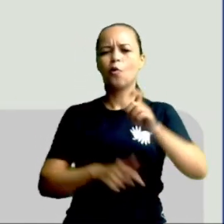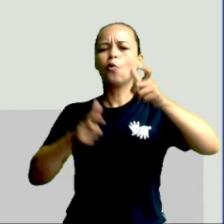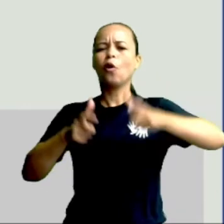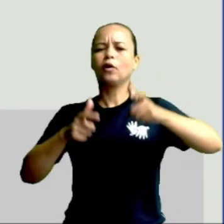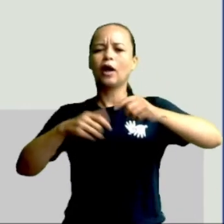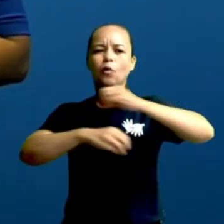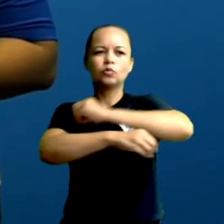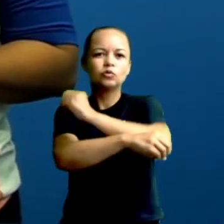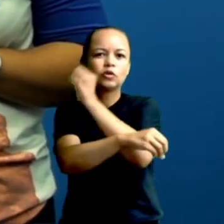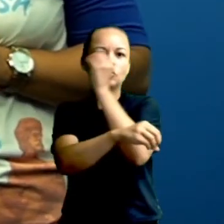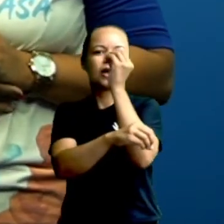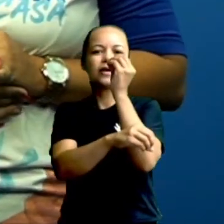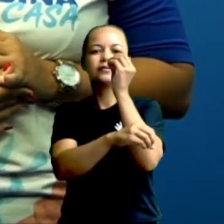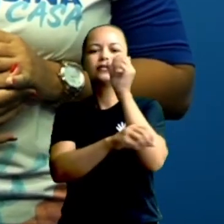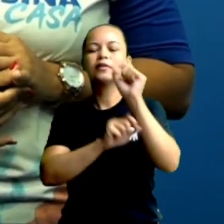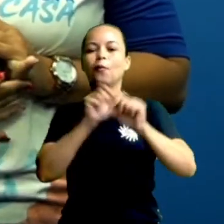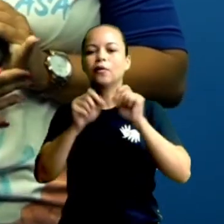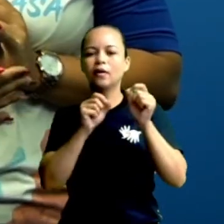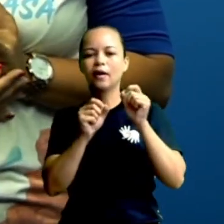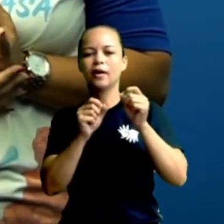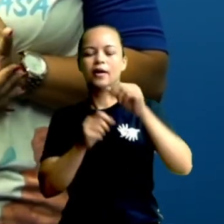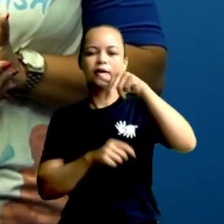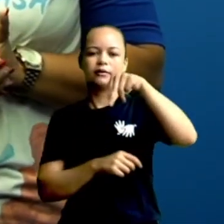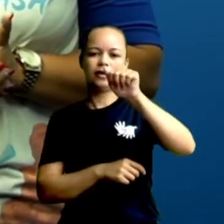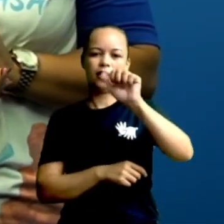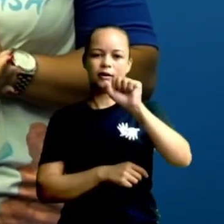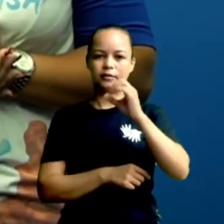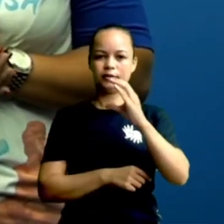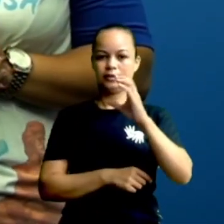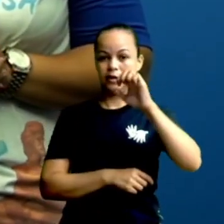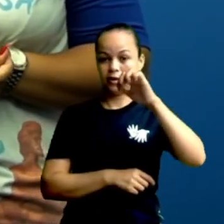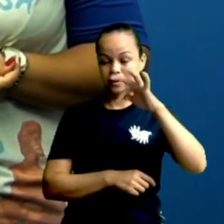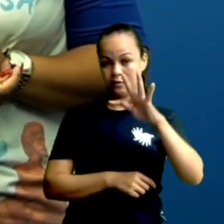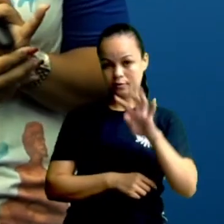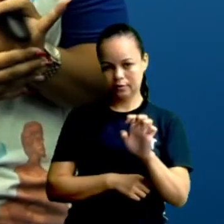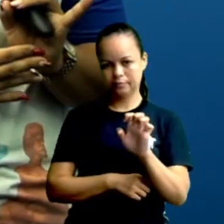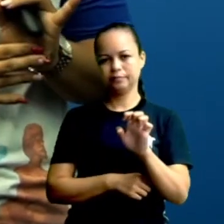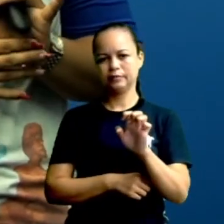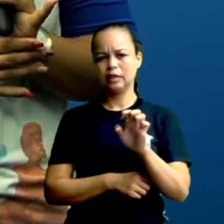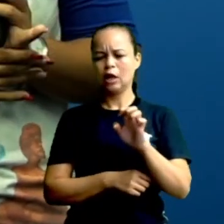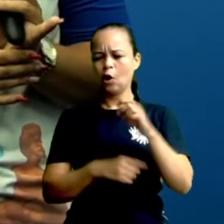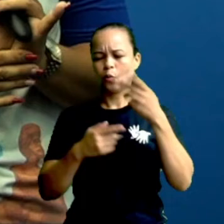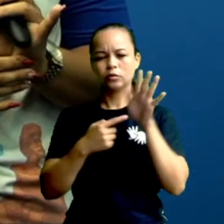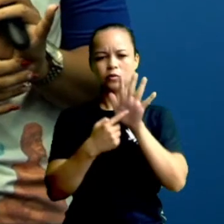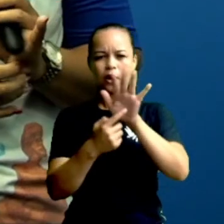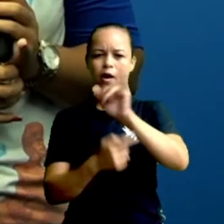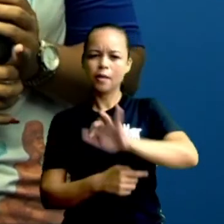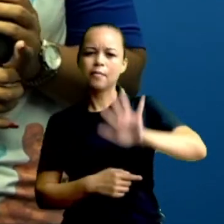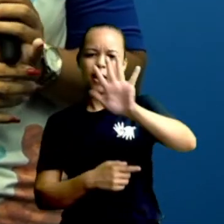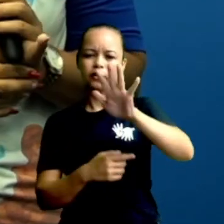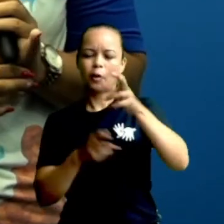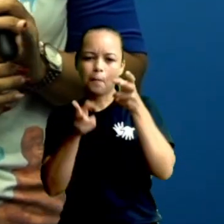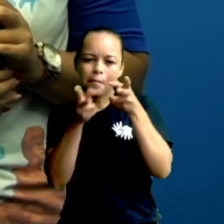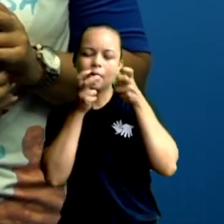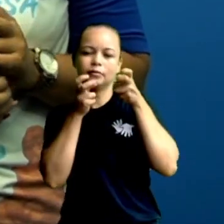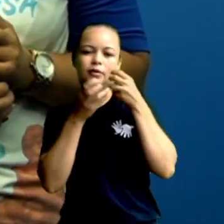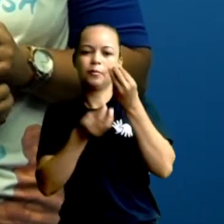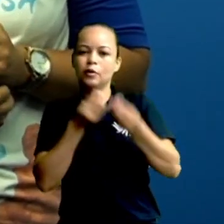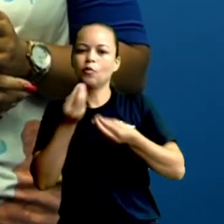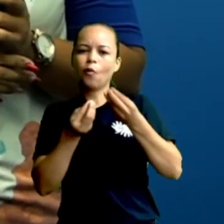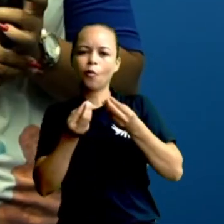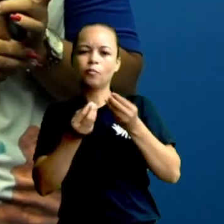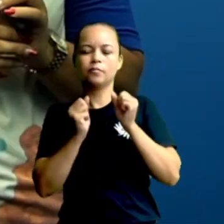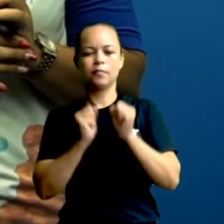nasce? É chamado de nascente, tá? Então, de acordo com essa figura aí, a gente percebe bem como é que a gente pode